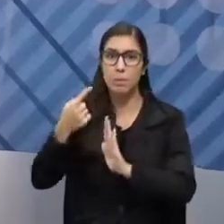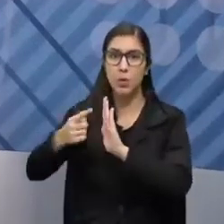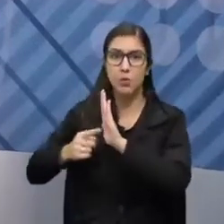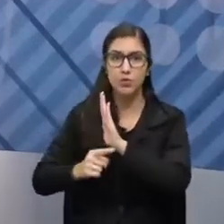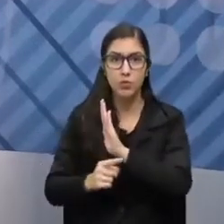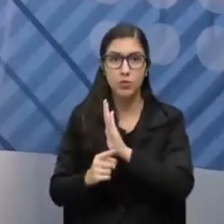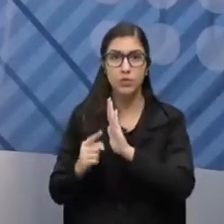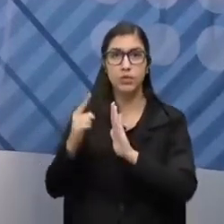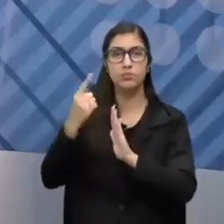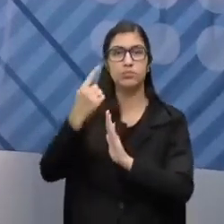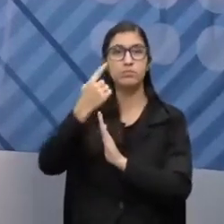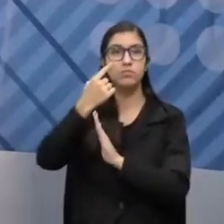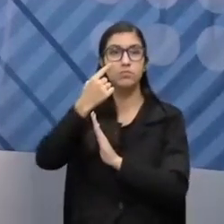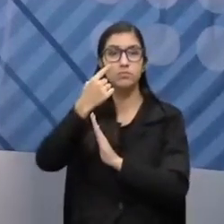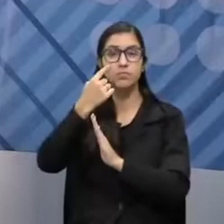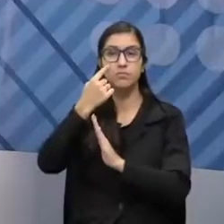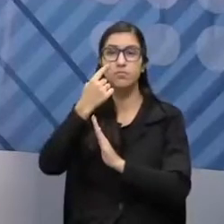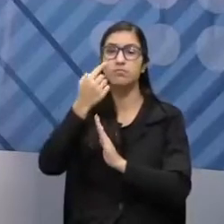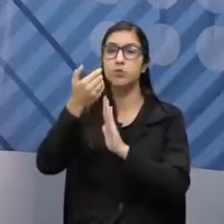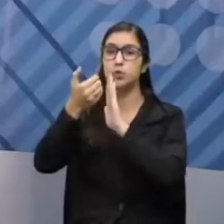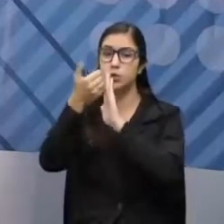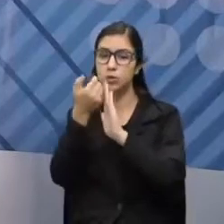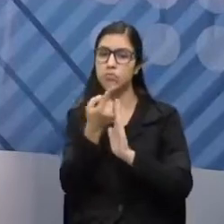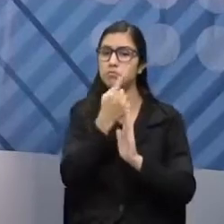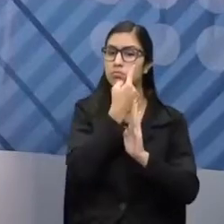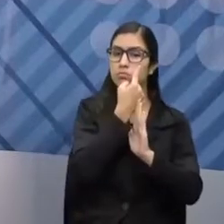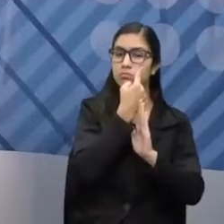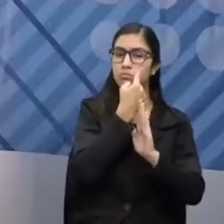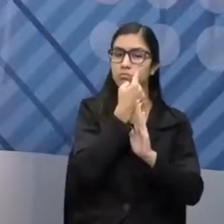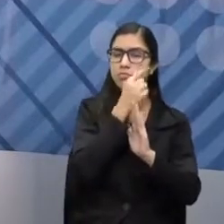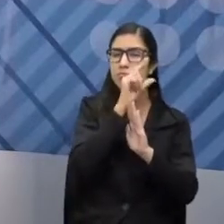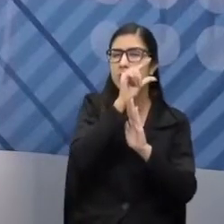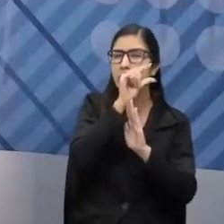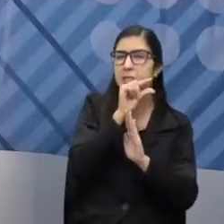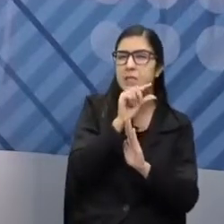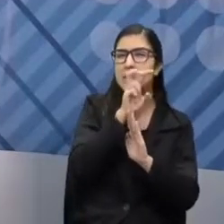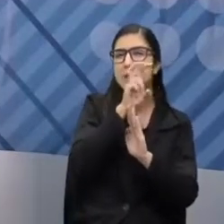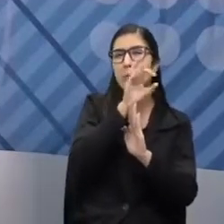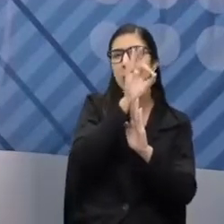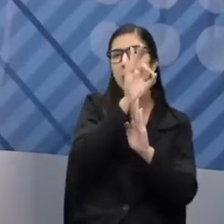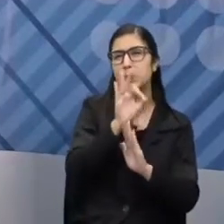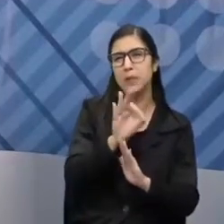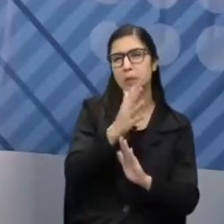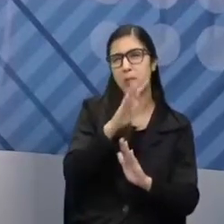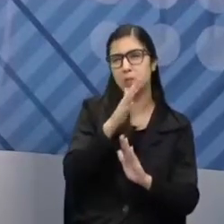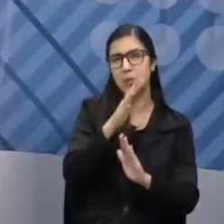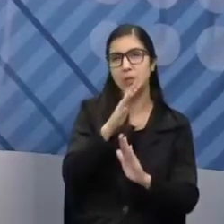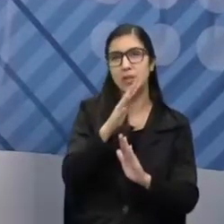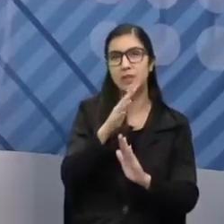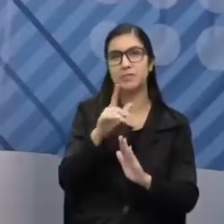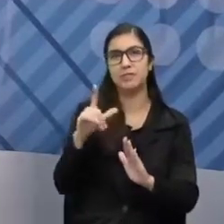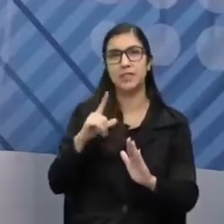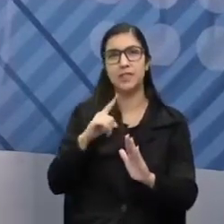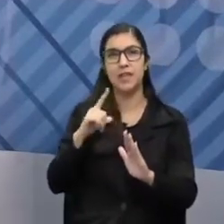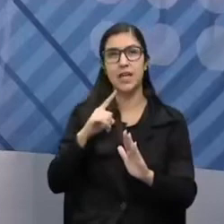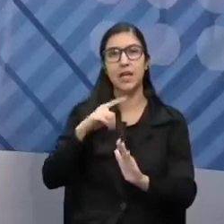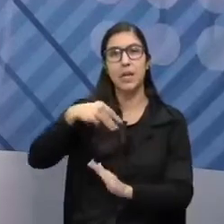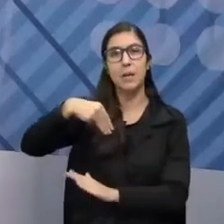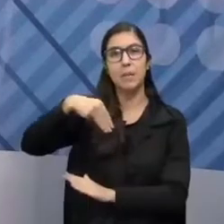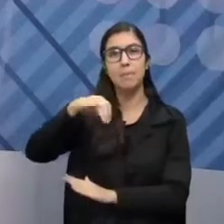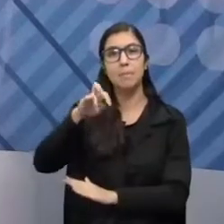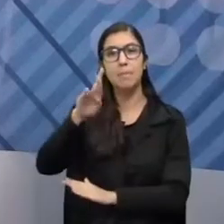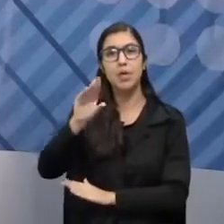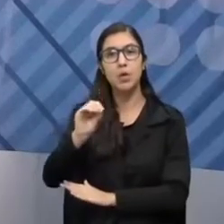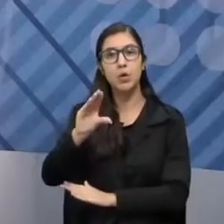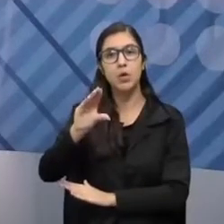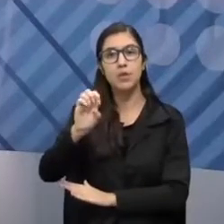severa, visão só de um olhinho, menos de 5% de visão ela tem microcefalia, ela é